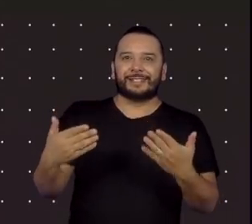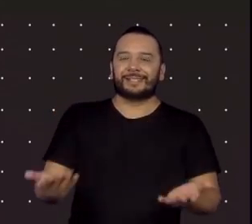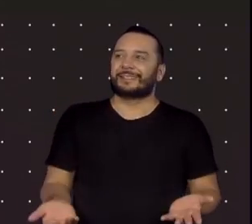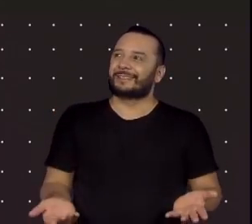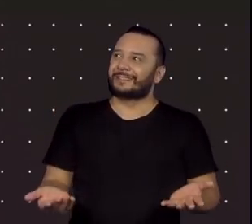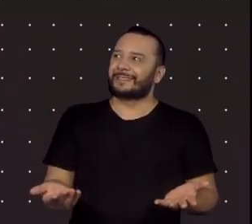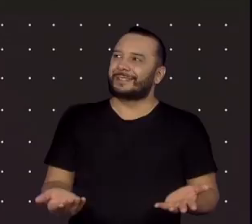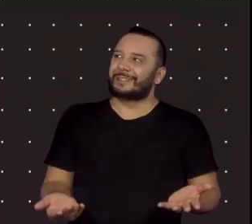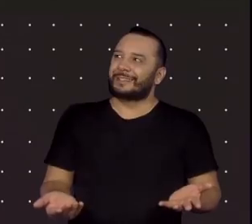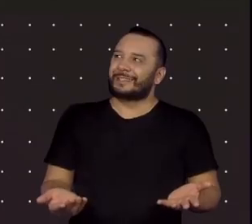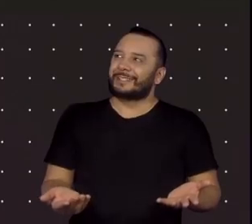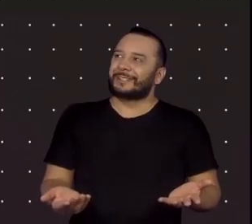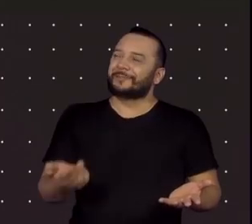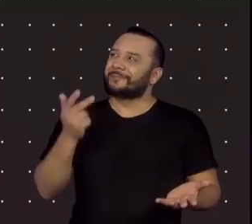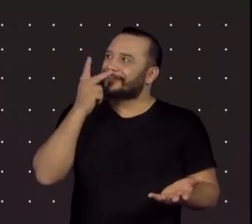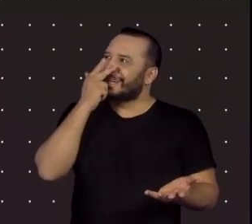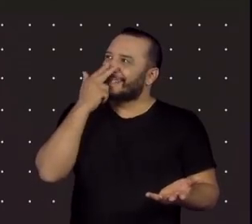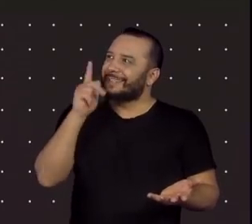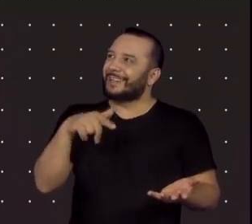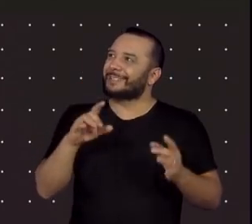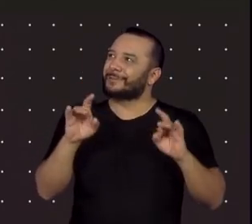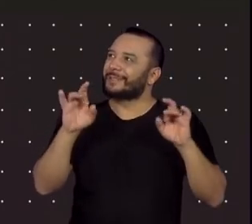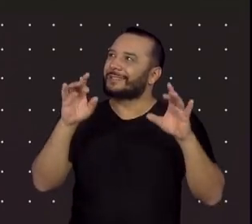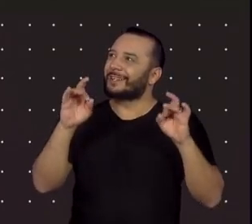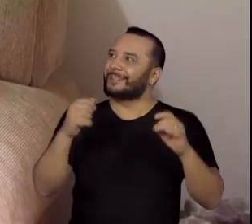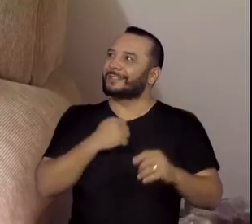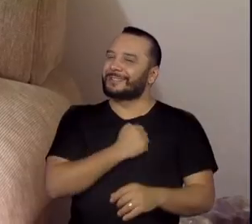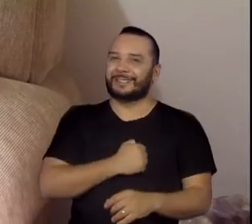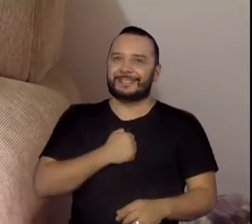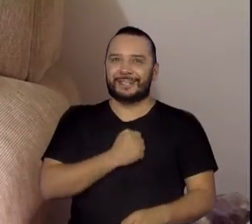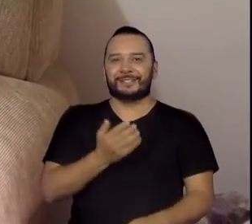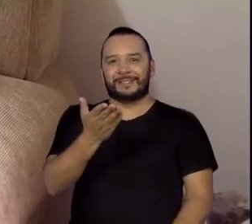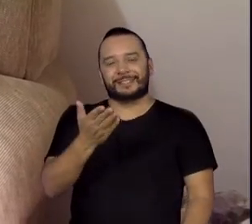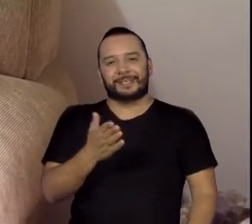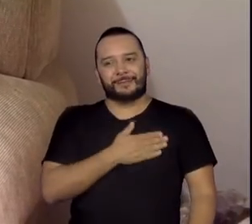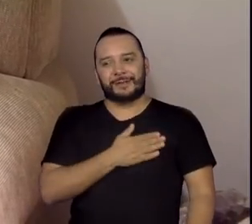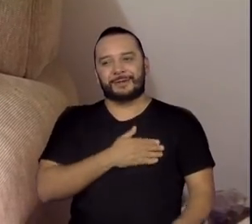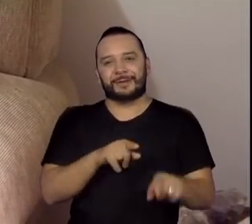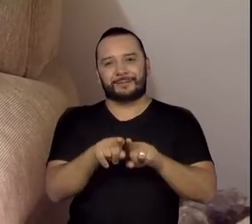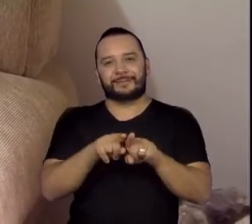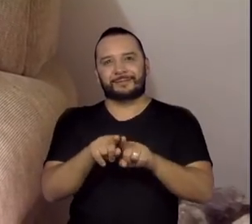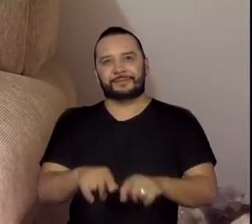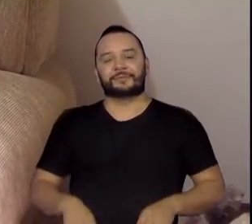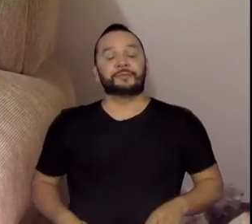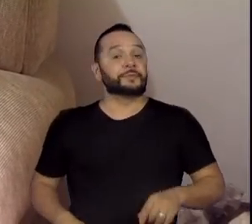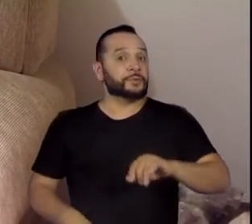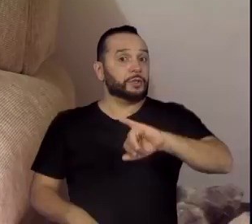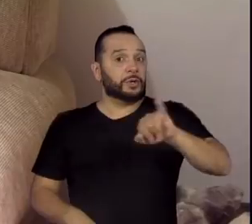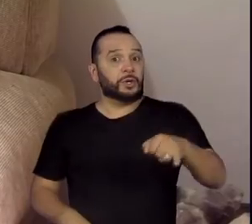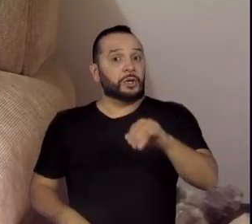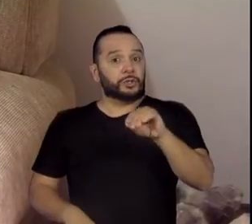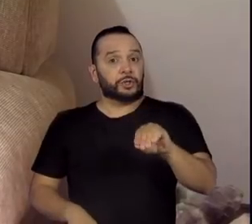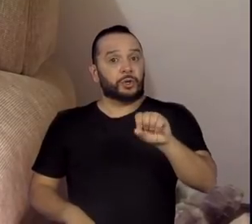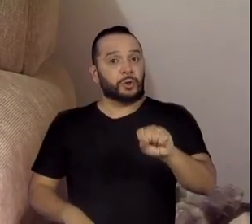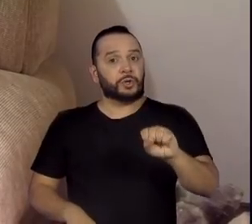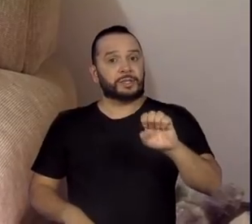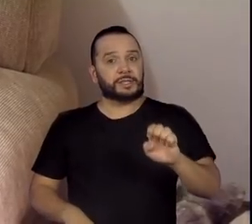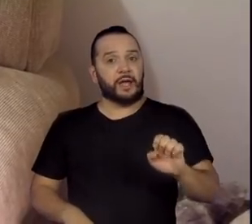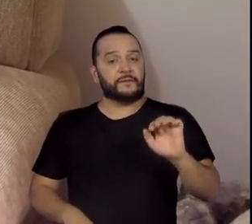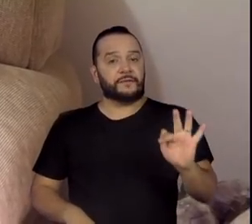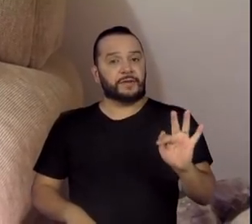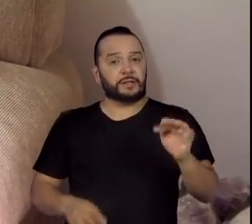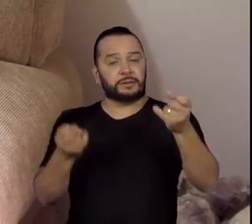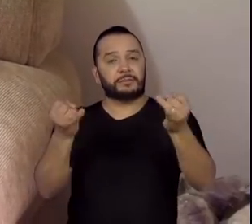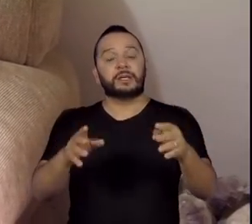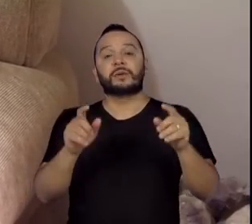é de outro mundo. Saudade, meu irmão. Como diz o Joseph Campbell, o privilégio de